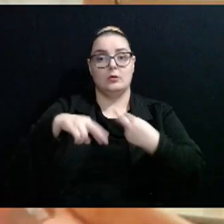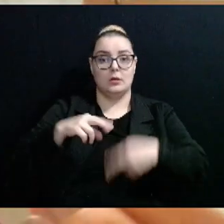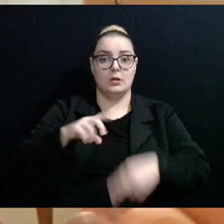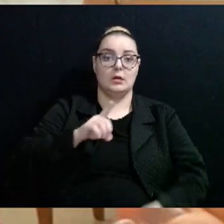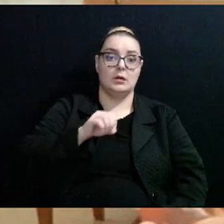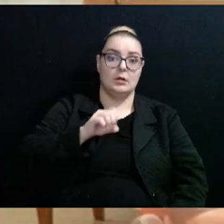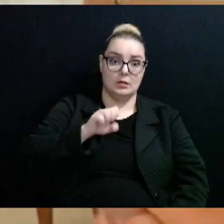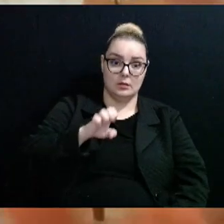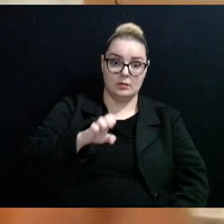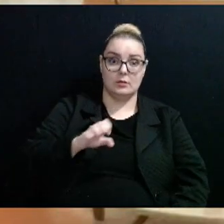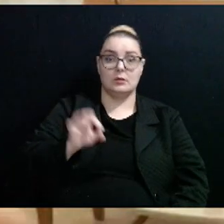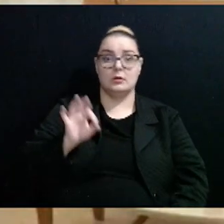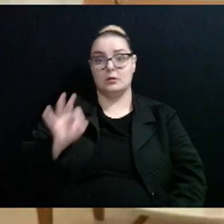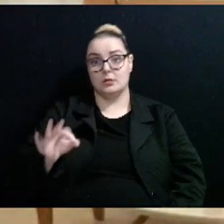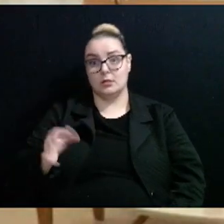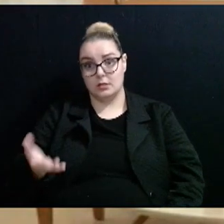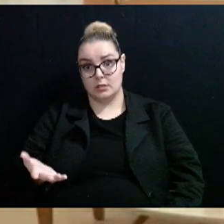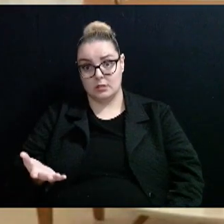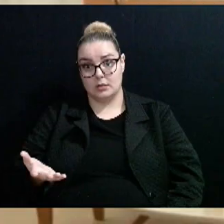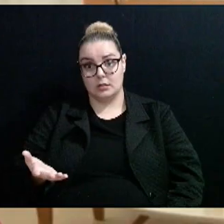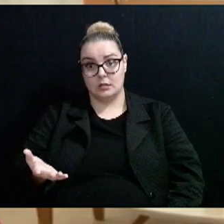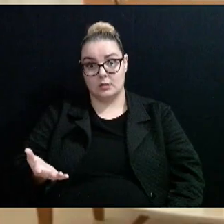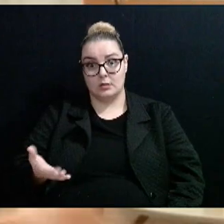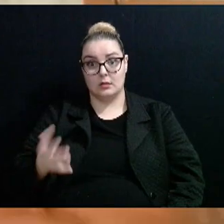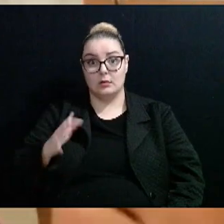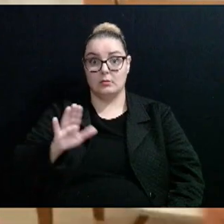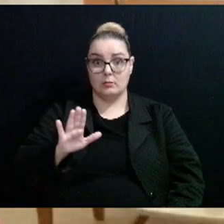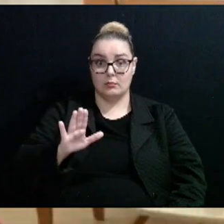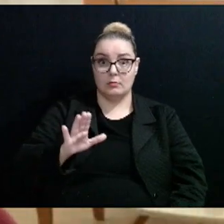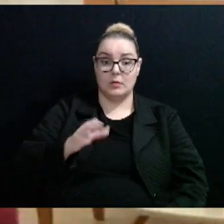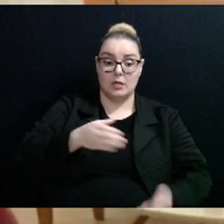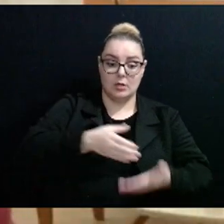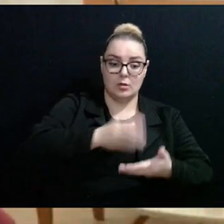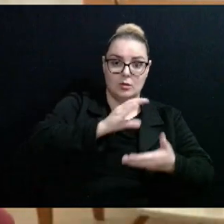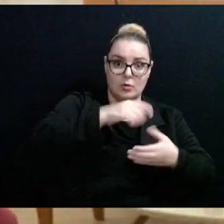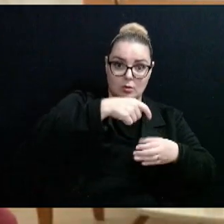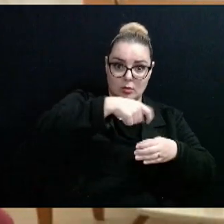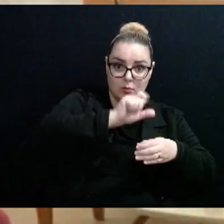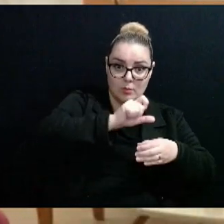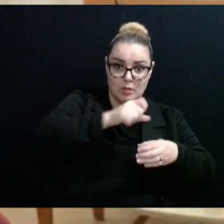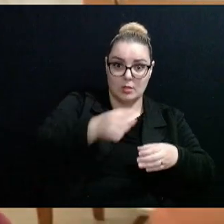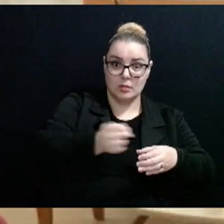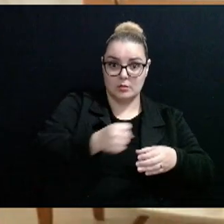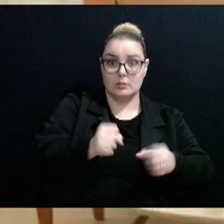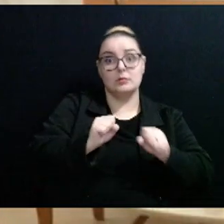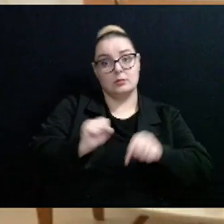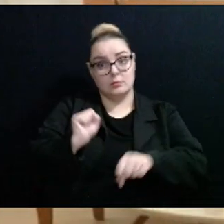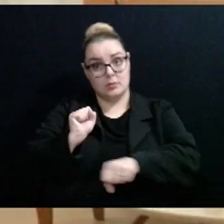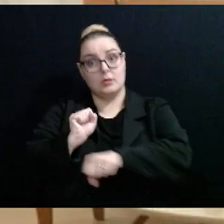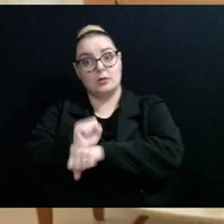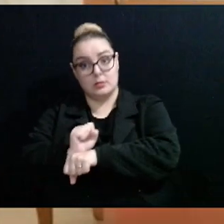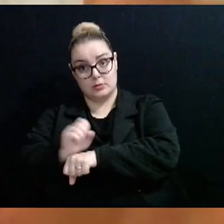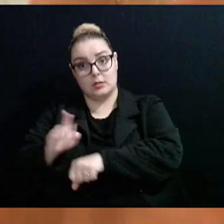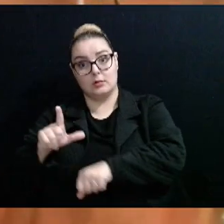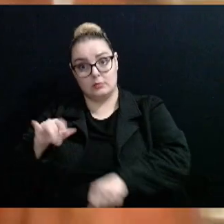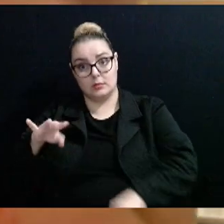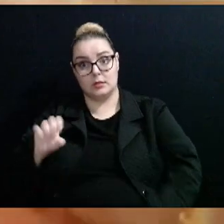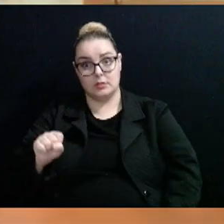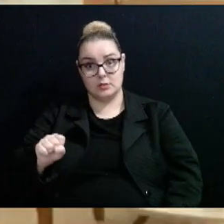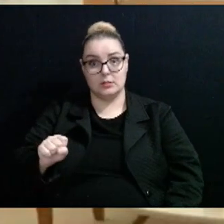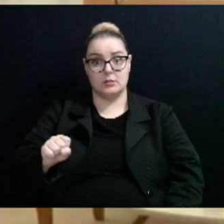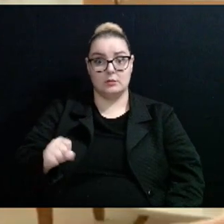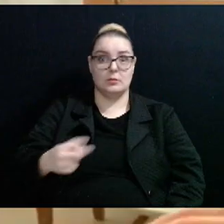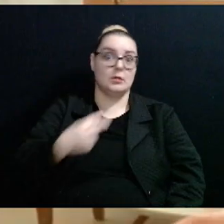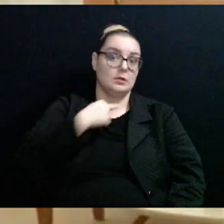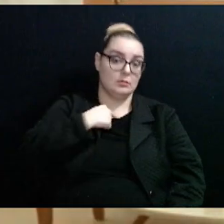adequada, mas um copo de cerveja você já pode ser parada numa blitz. Então, esse é